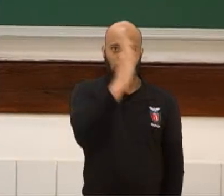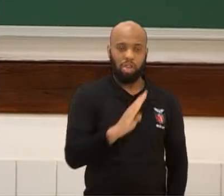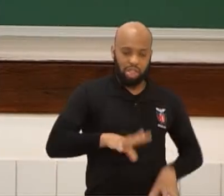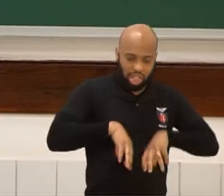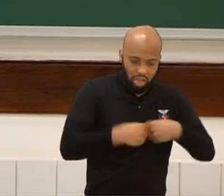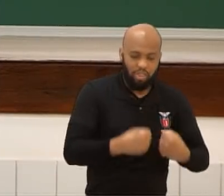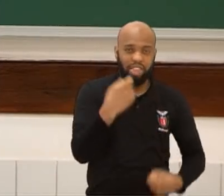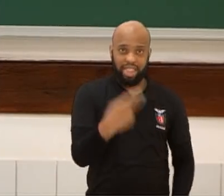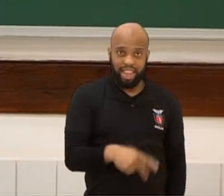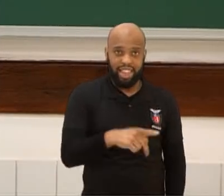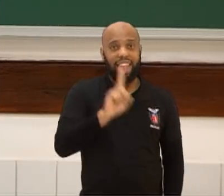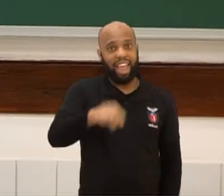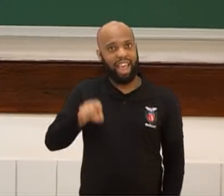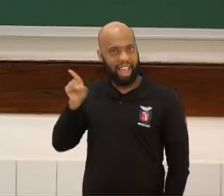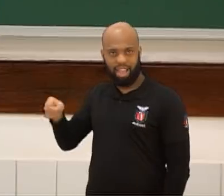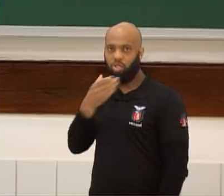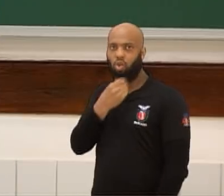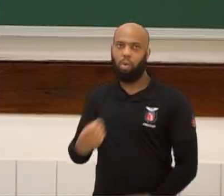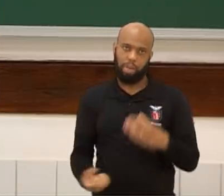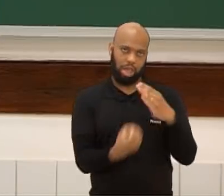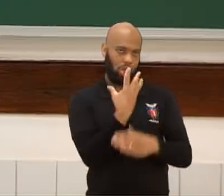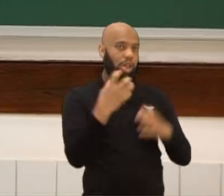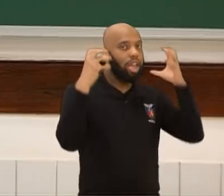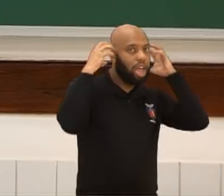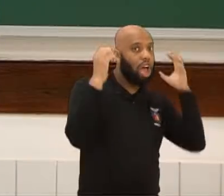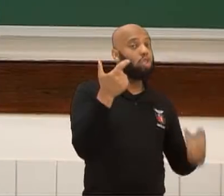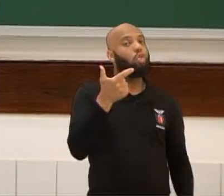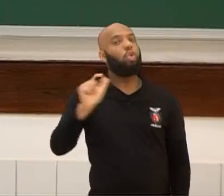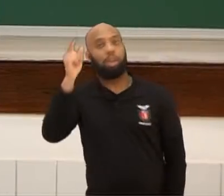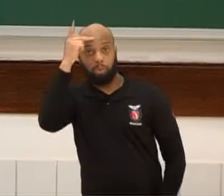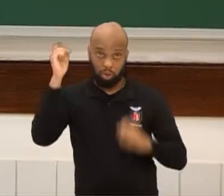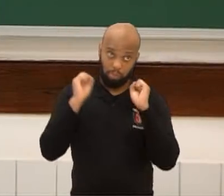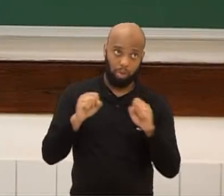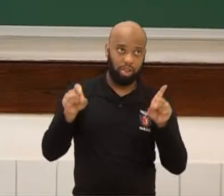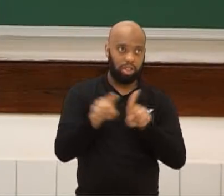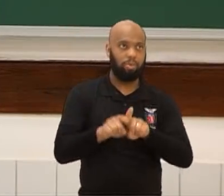padre foi o inventor do rádio. Vamos ver qual que é o outro inventor?